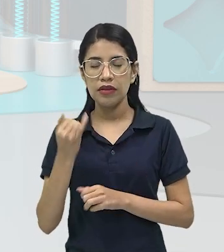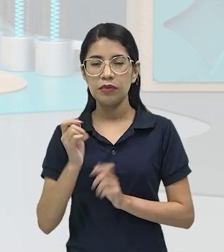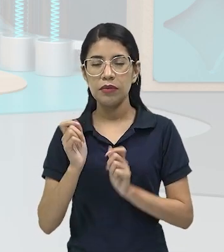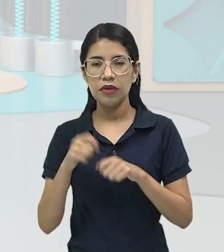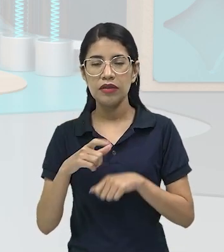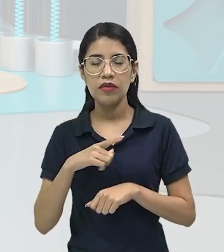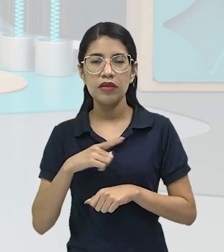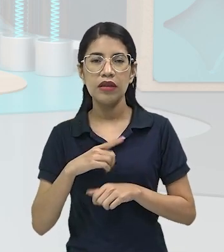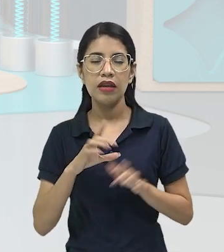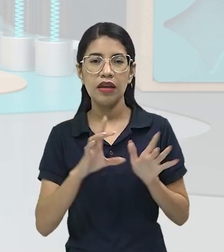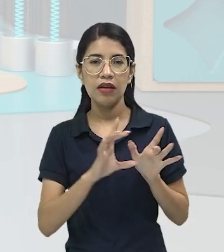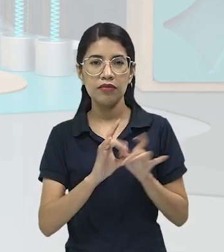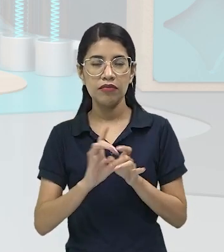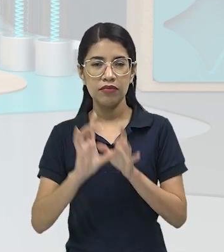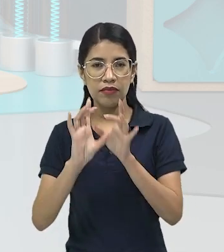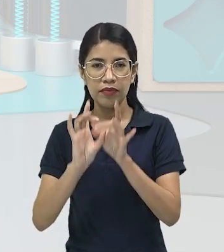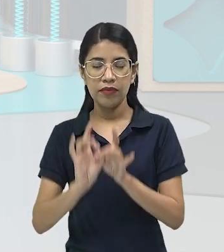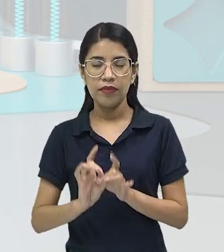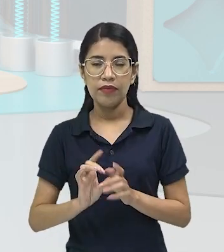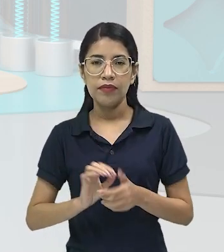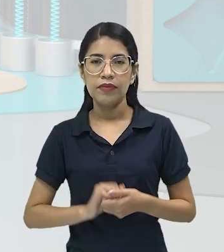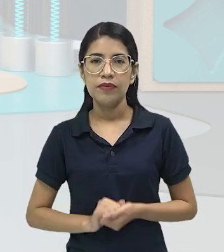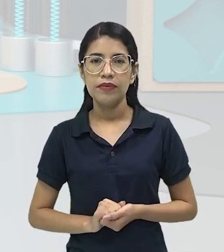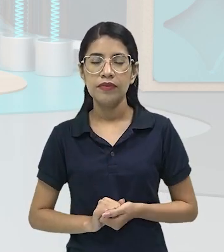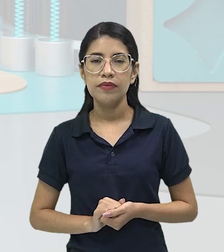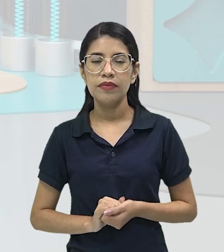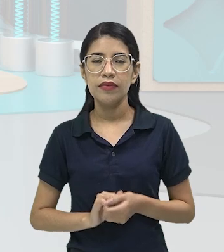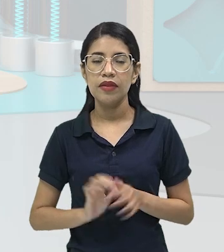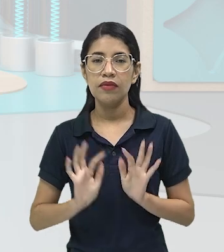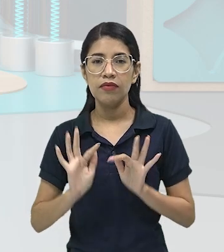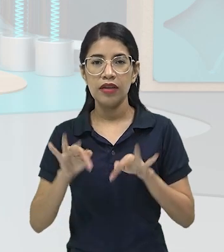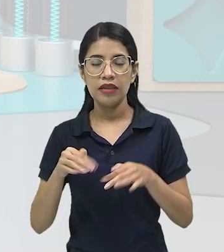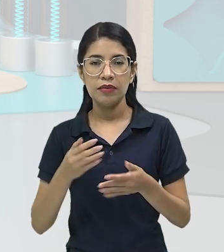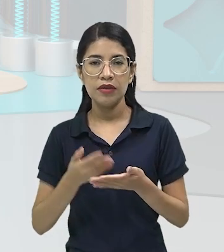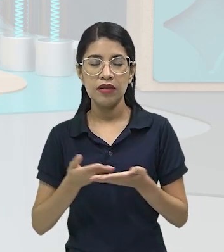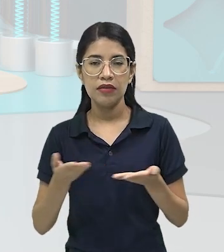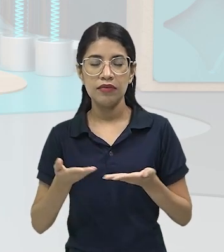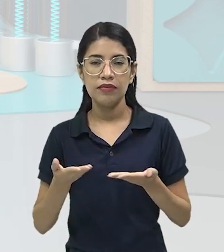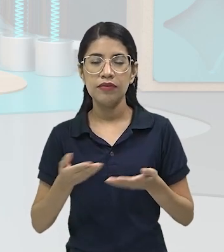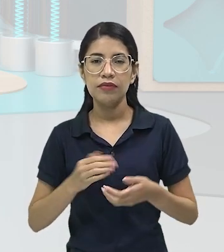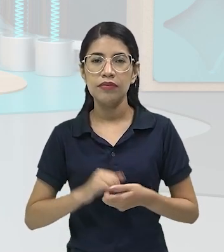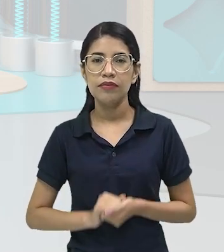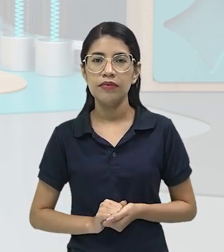manter uma unidade textual. E como não há mais nada a ser explicado, nós vamos